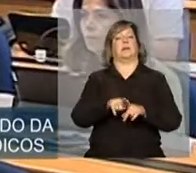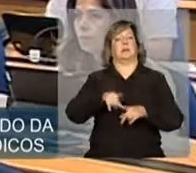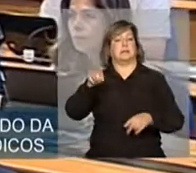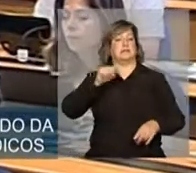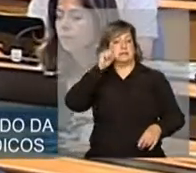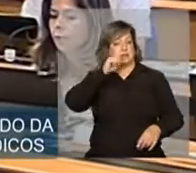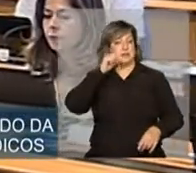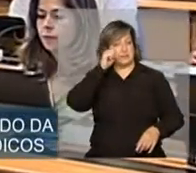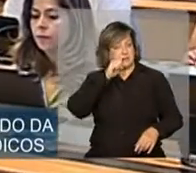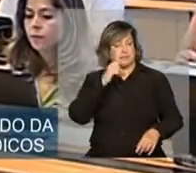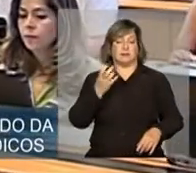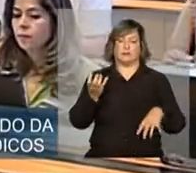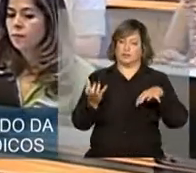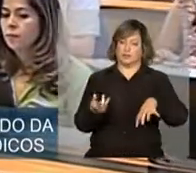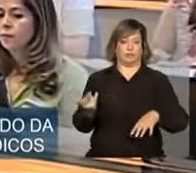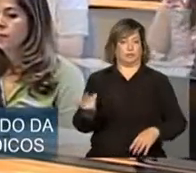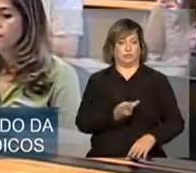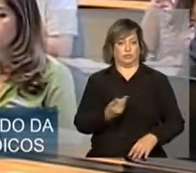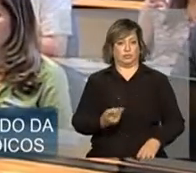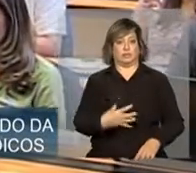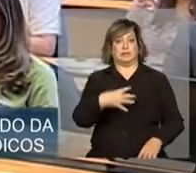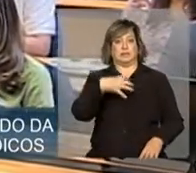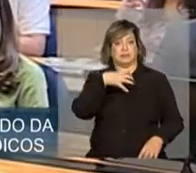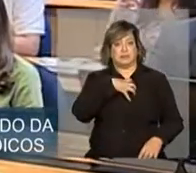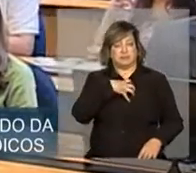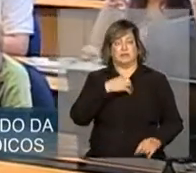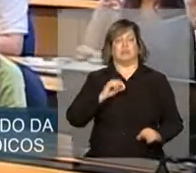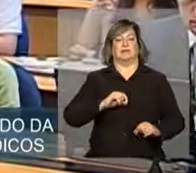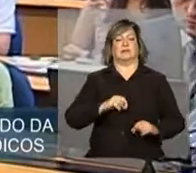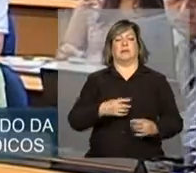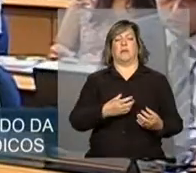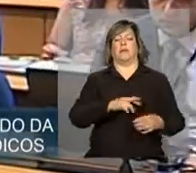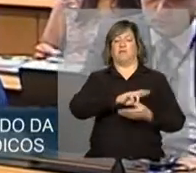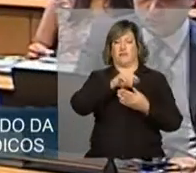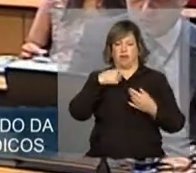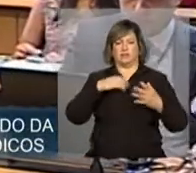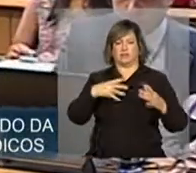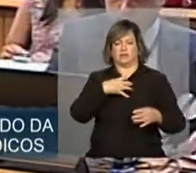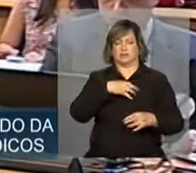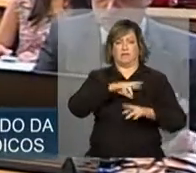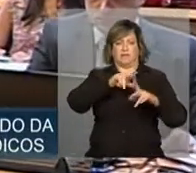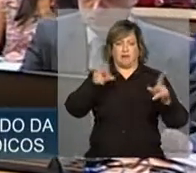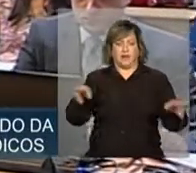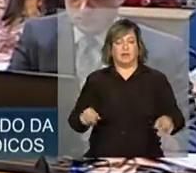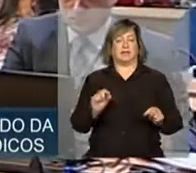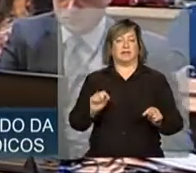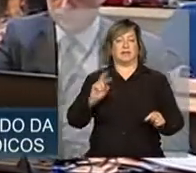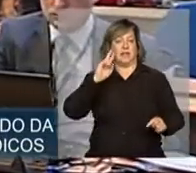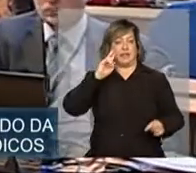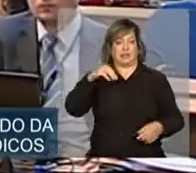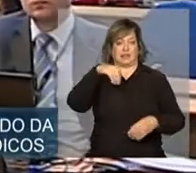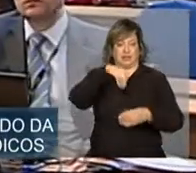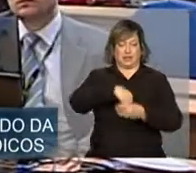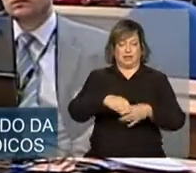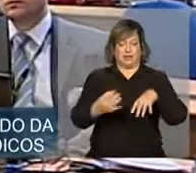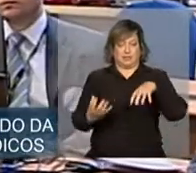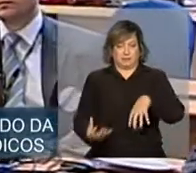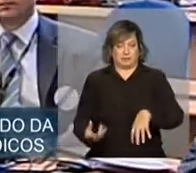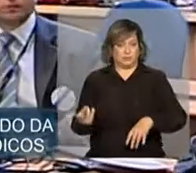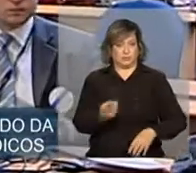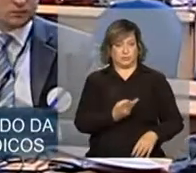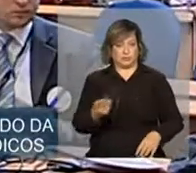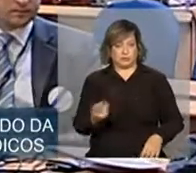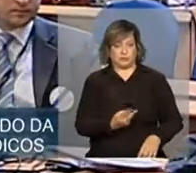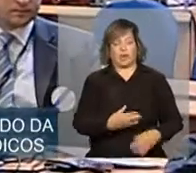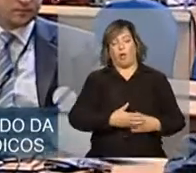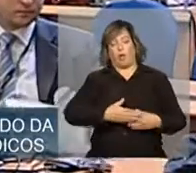senado sentir sensibilidade de vários líderes tanto na Câmara quanto no senado é acredito que ao longo